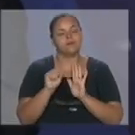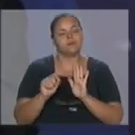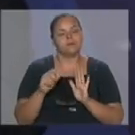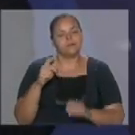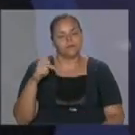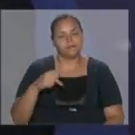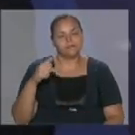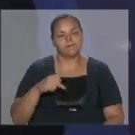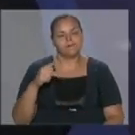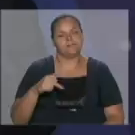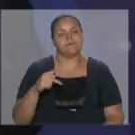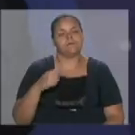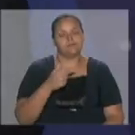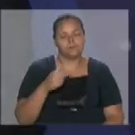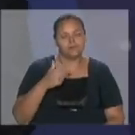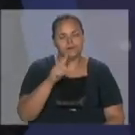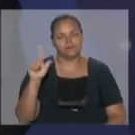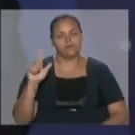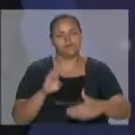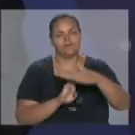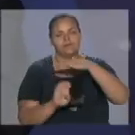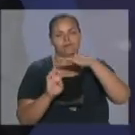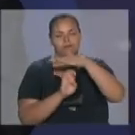Petrobras, abrindo a possibilidade de empresas